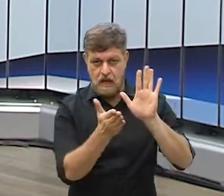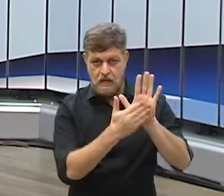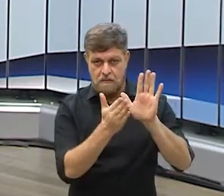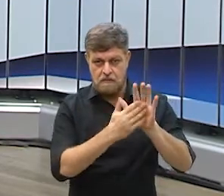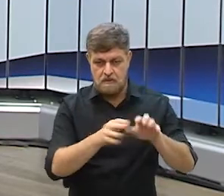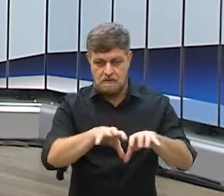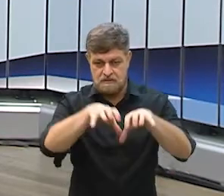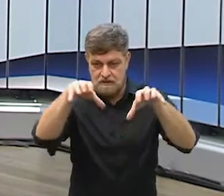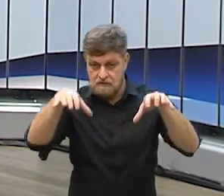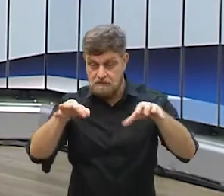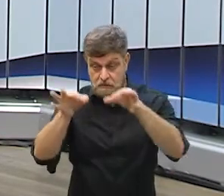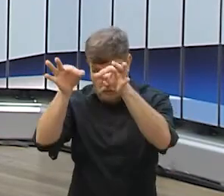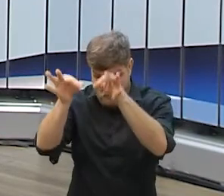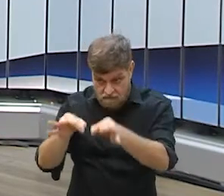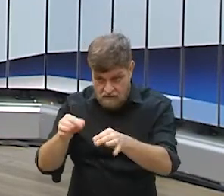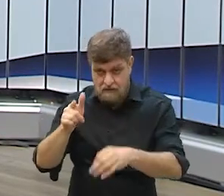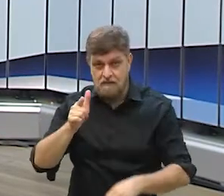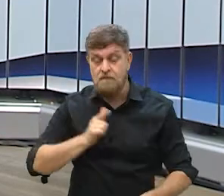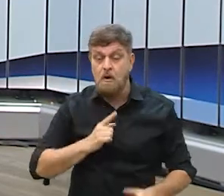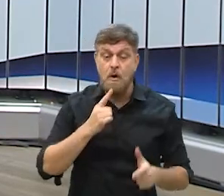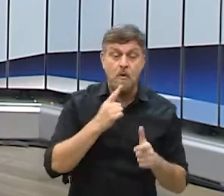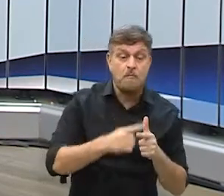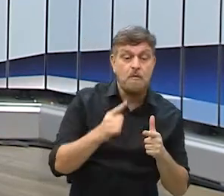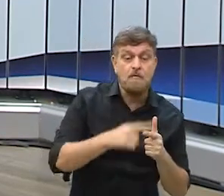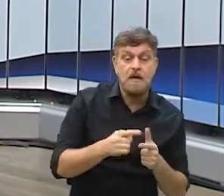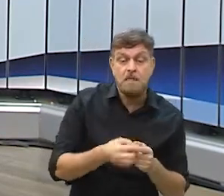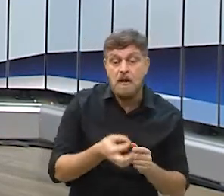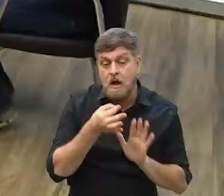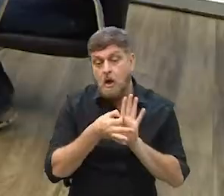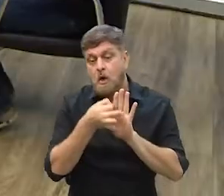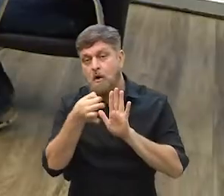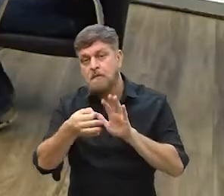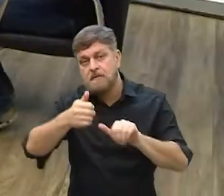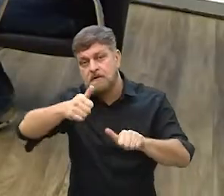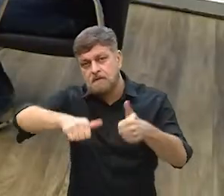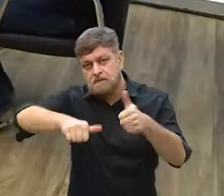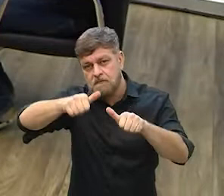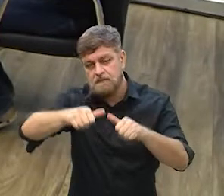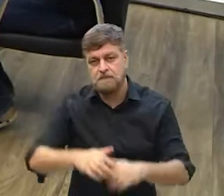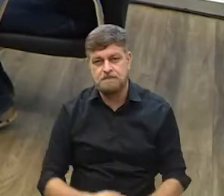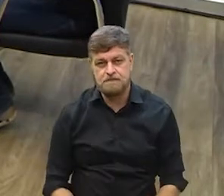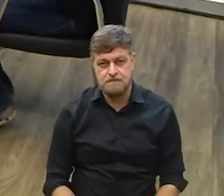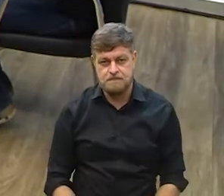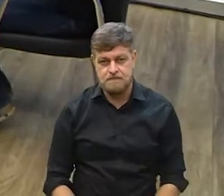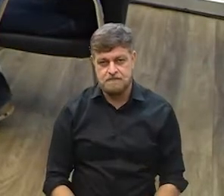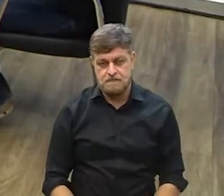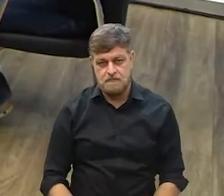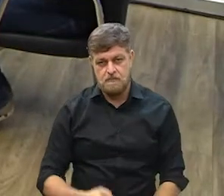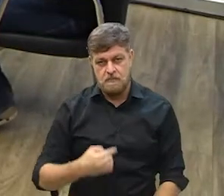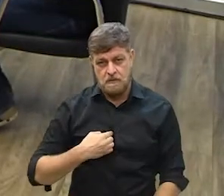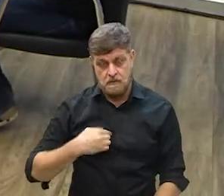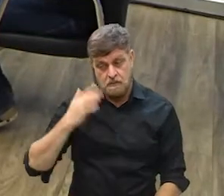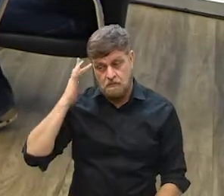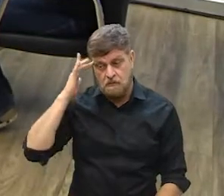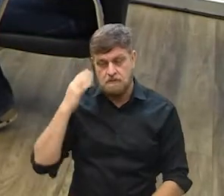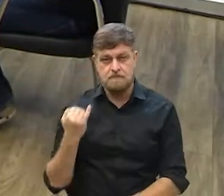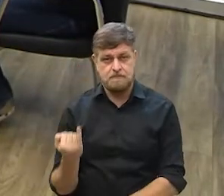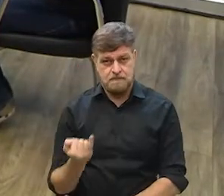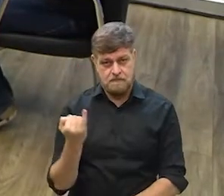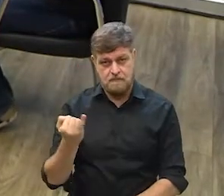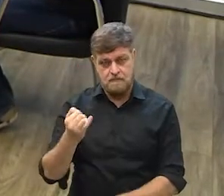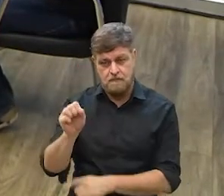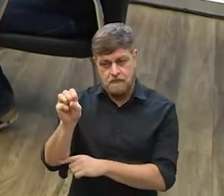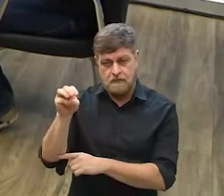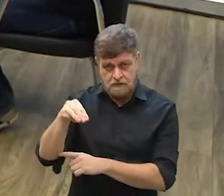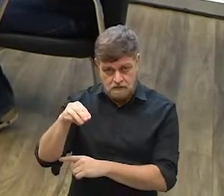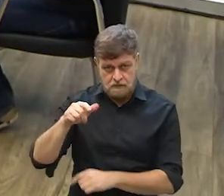foi acertada? Criou-se um problema? Como é que vocês analisam? Olha, eu acho que era importante, sim, a